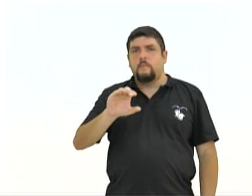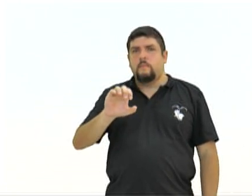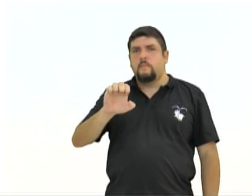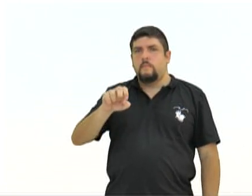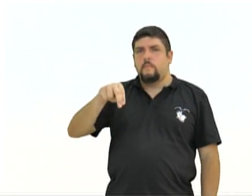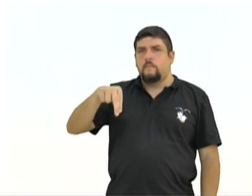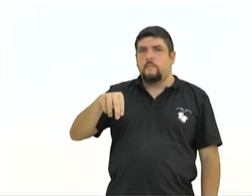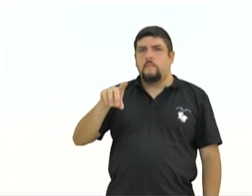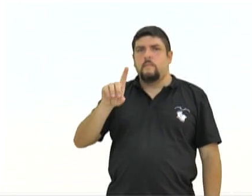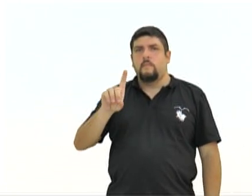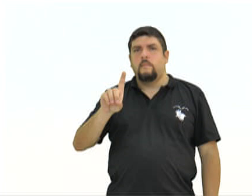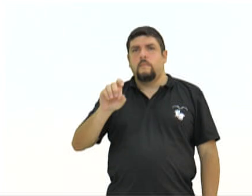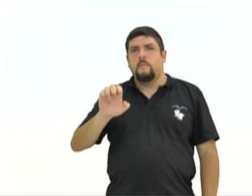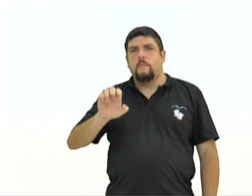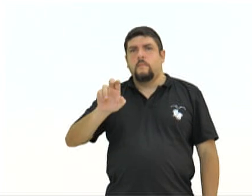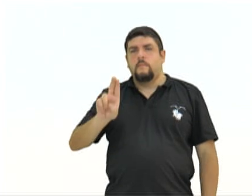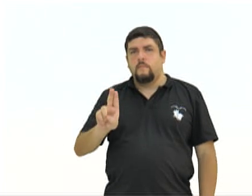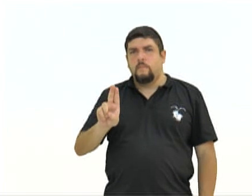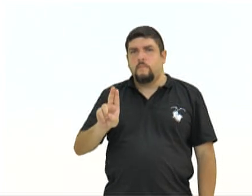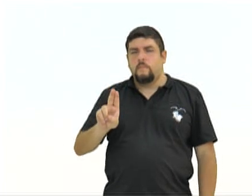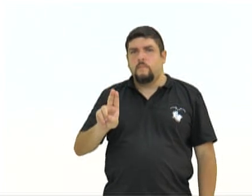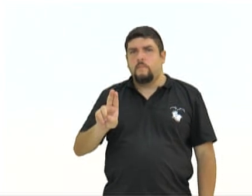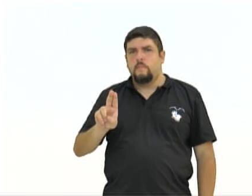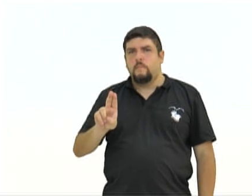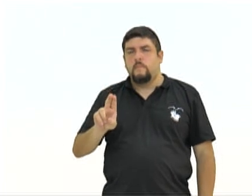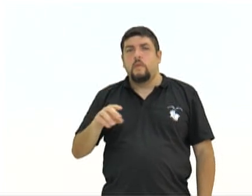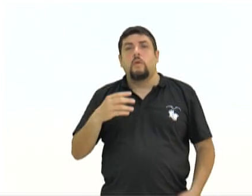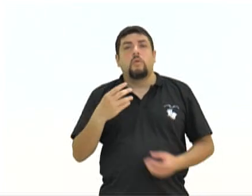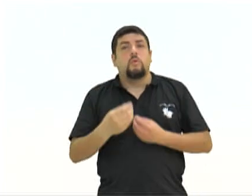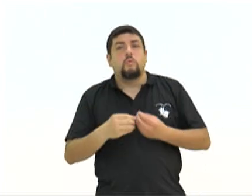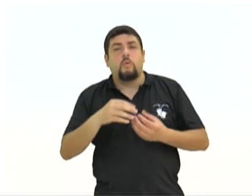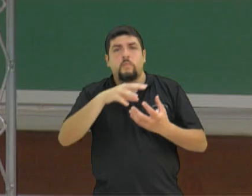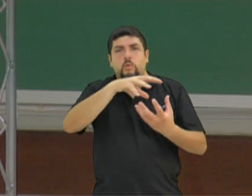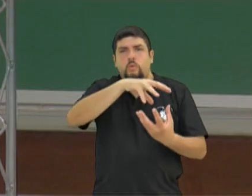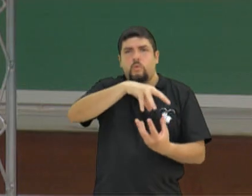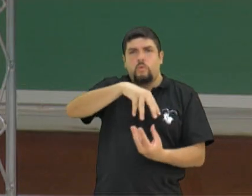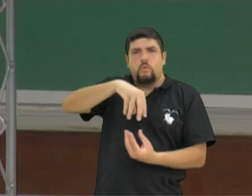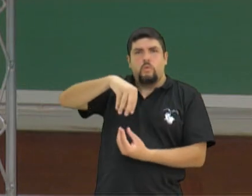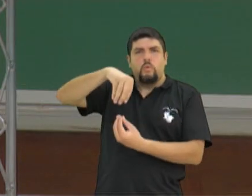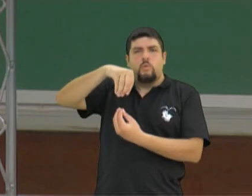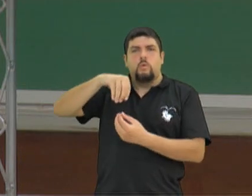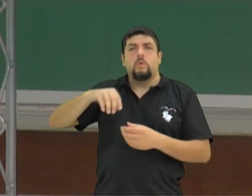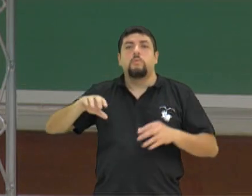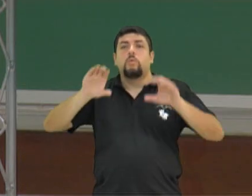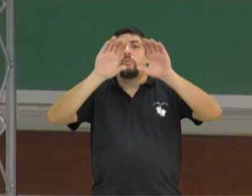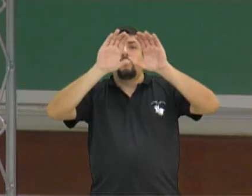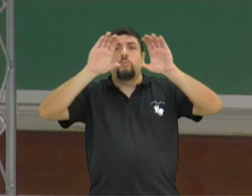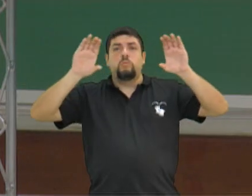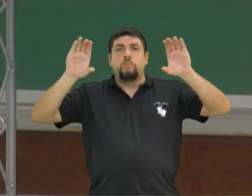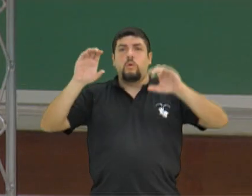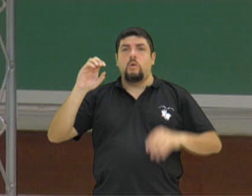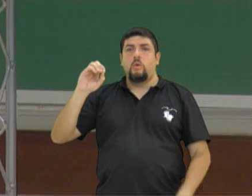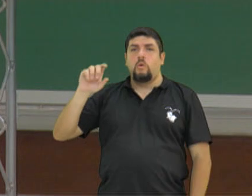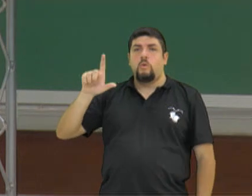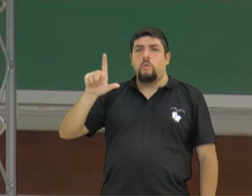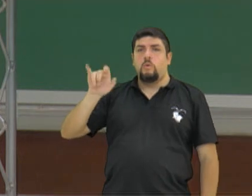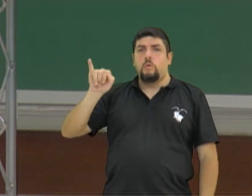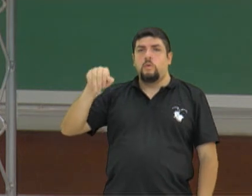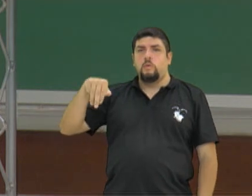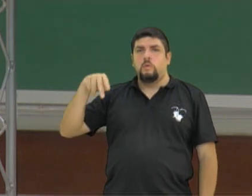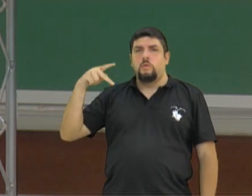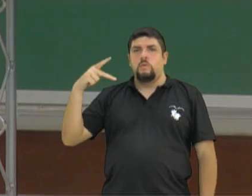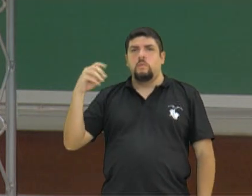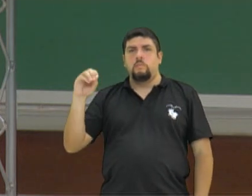vocês têm ali que ascendeu ao Olimpo. O Olimpo é o local onde moram os deuses, dentro da mitologia grega. Né?